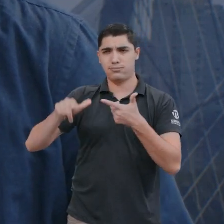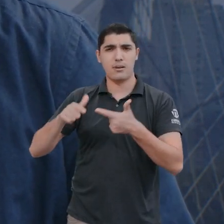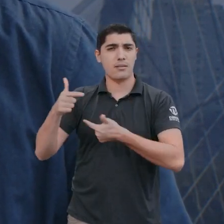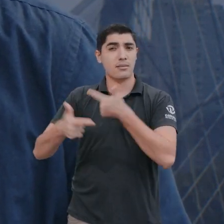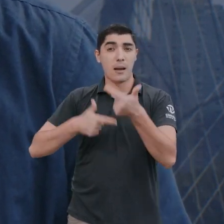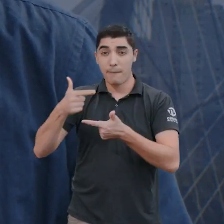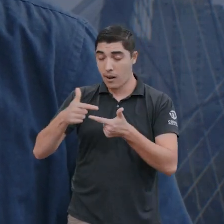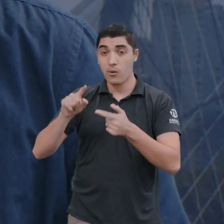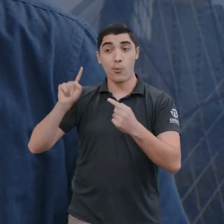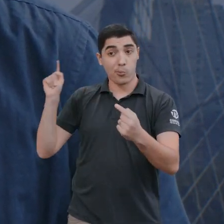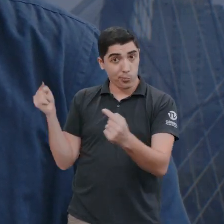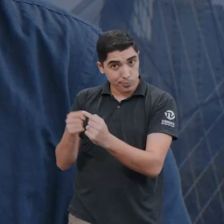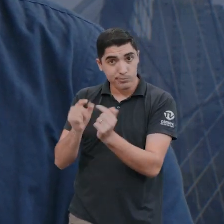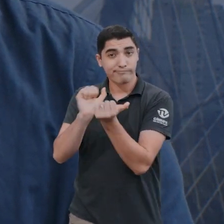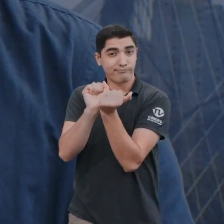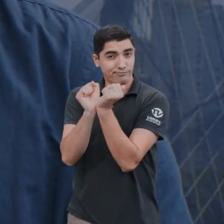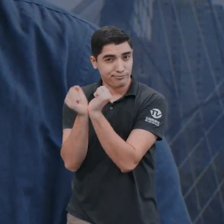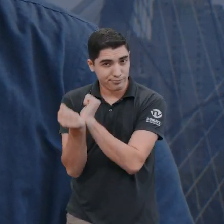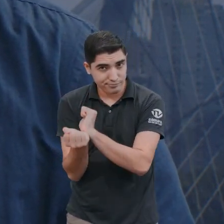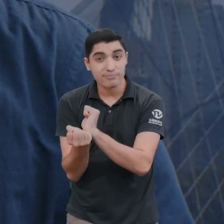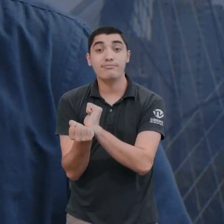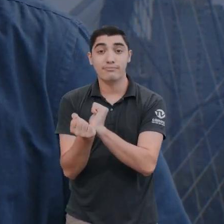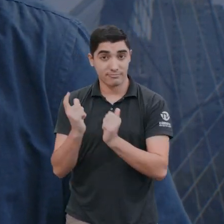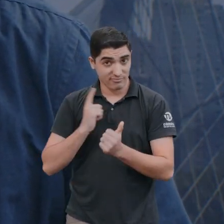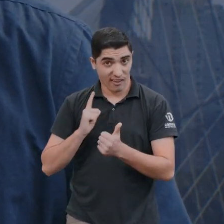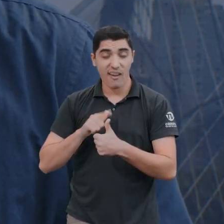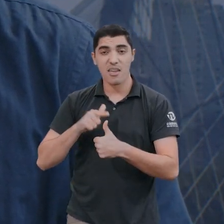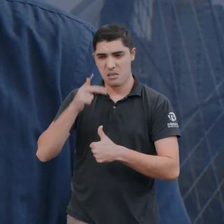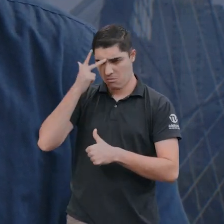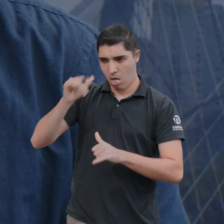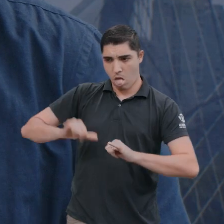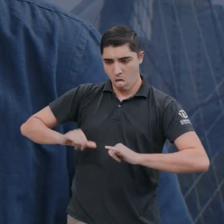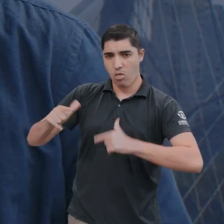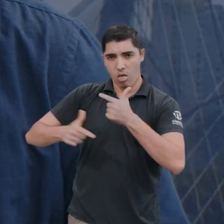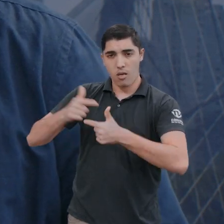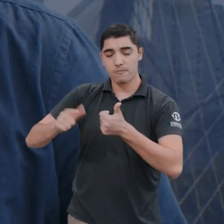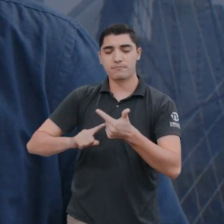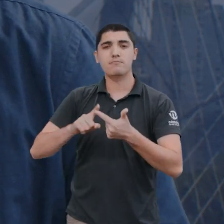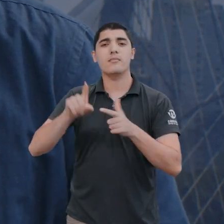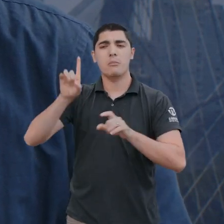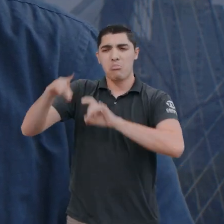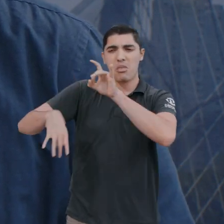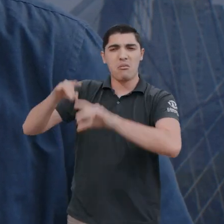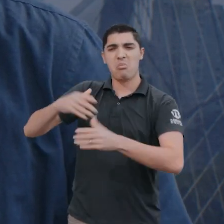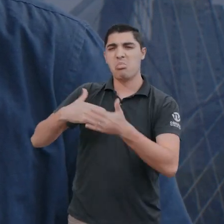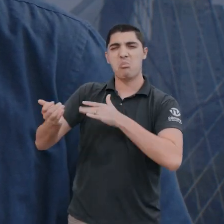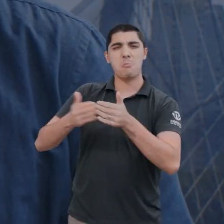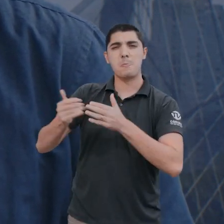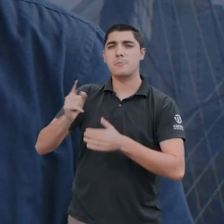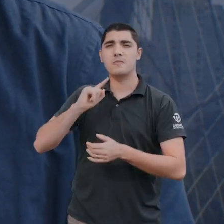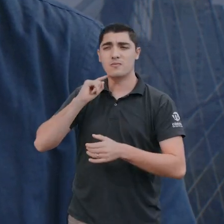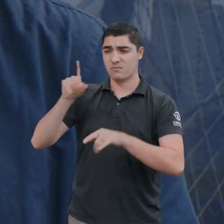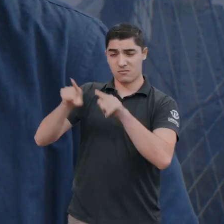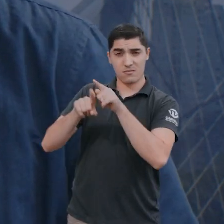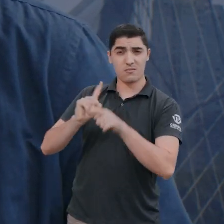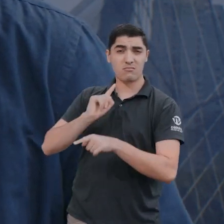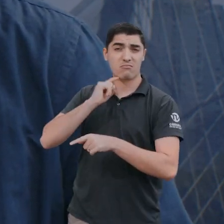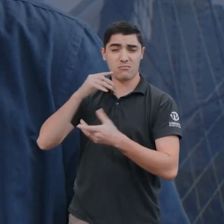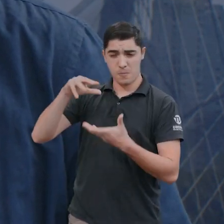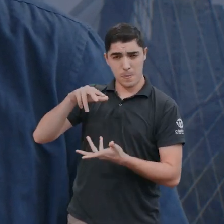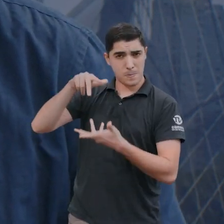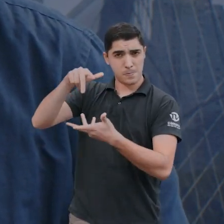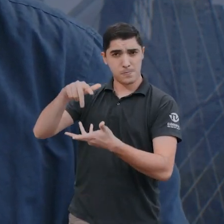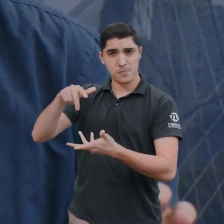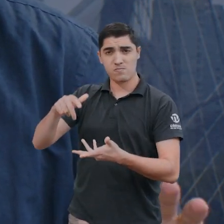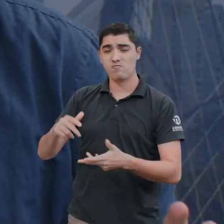trabalhos análogos à escravidão, a descarte irresponsável, né? A poluição ambiental. Então, o slow fashion,